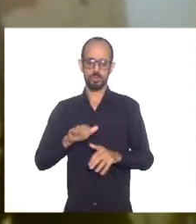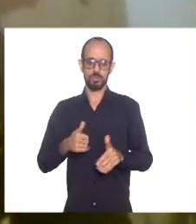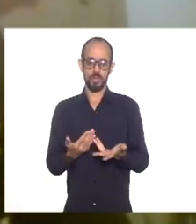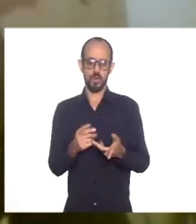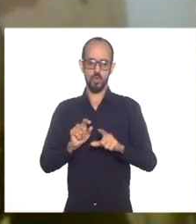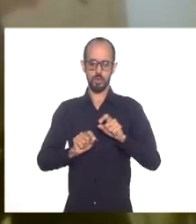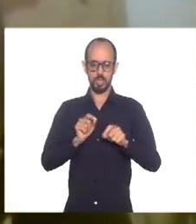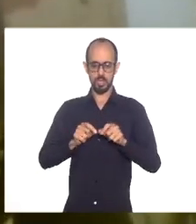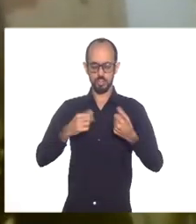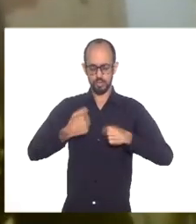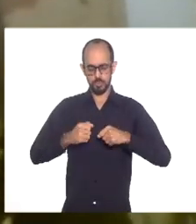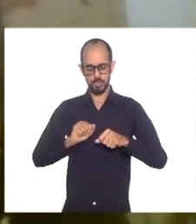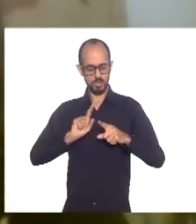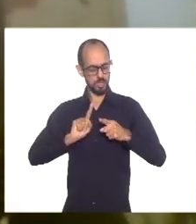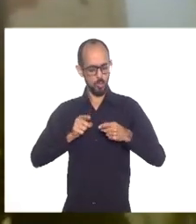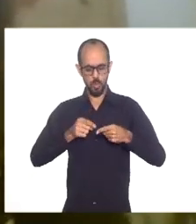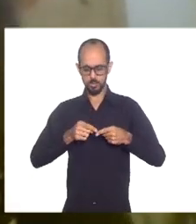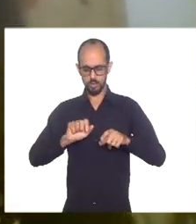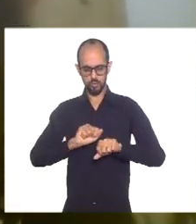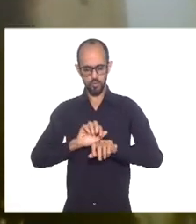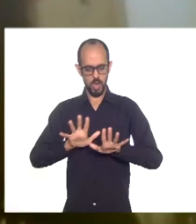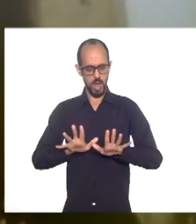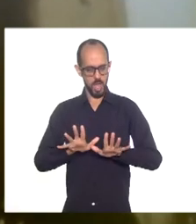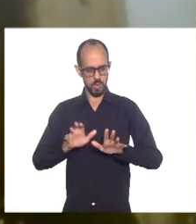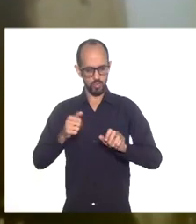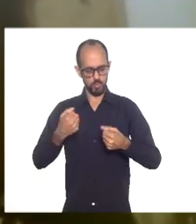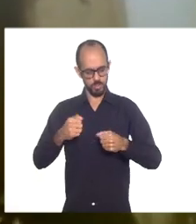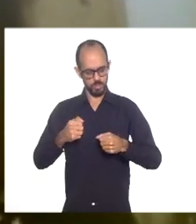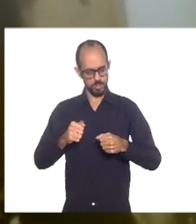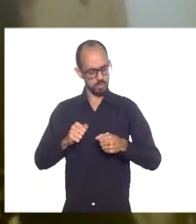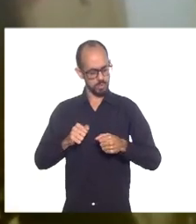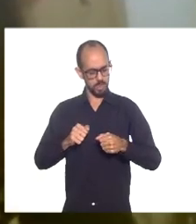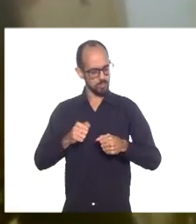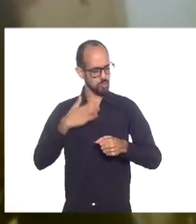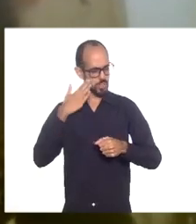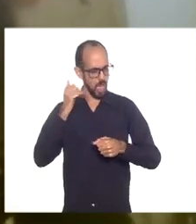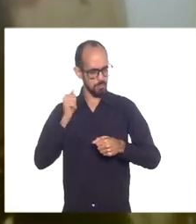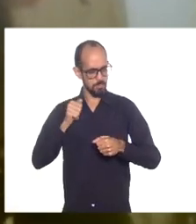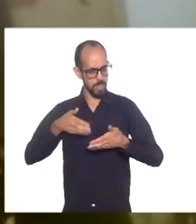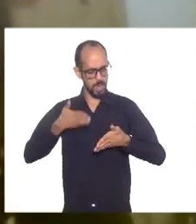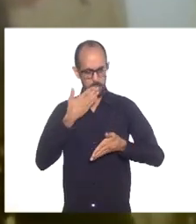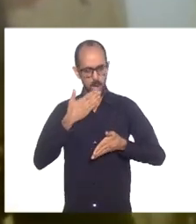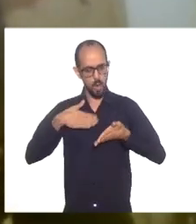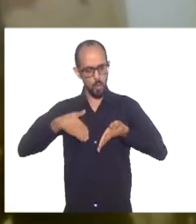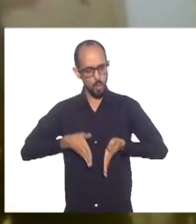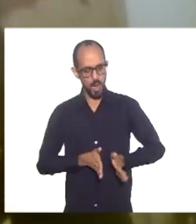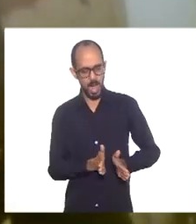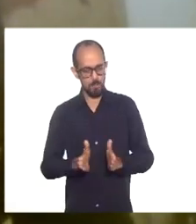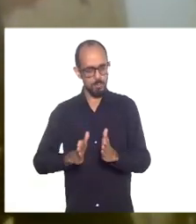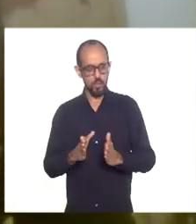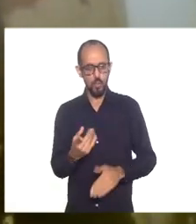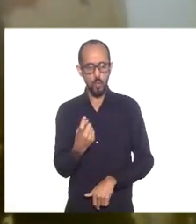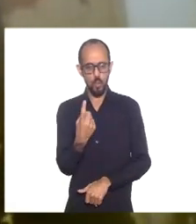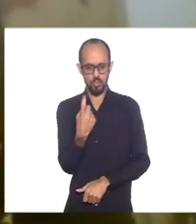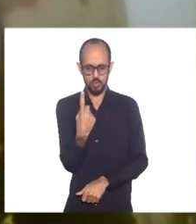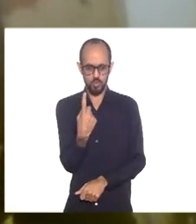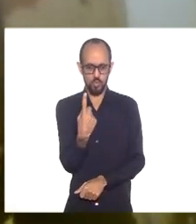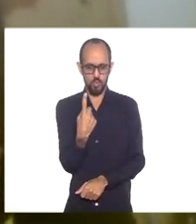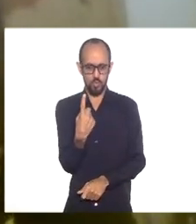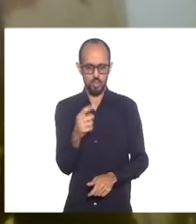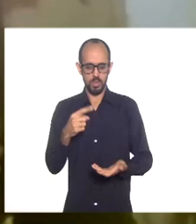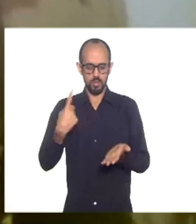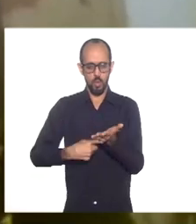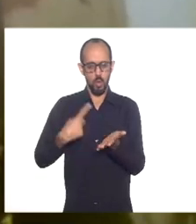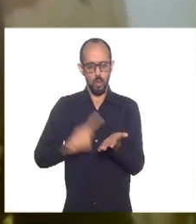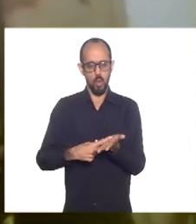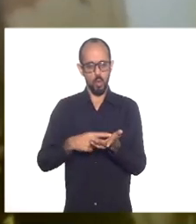um direcionamento, meu ponto de vista é esse, nós temos que ter um norte único, um norte